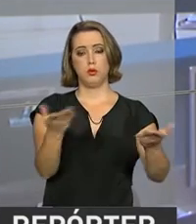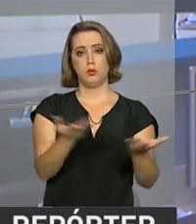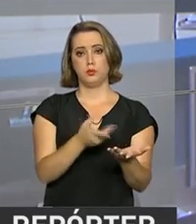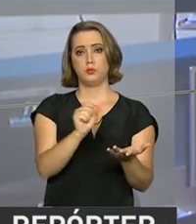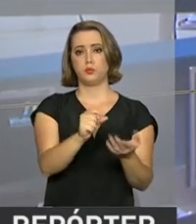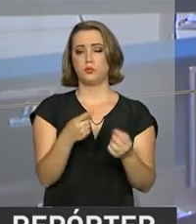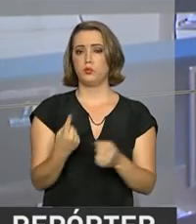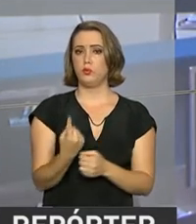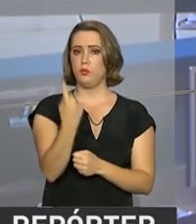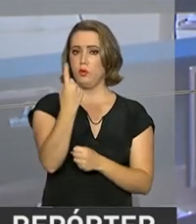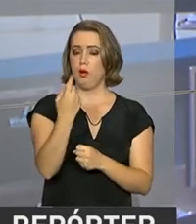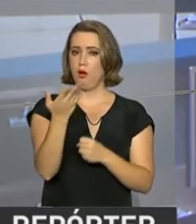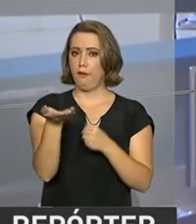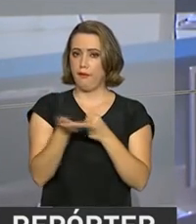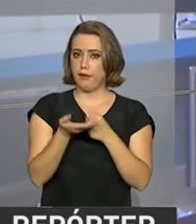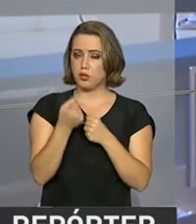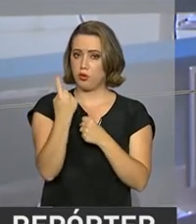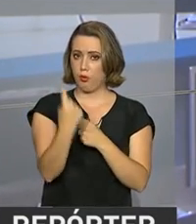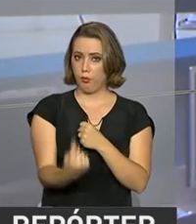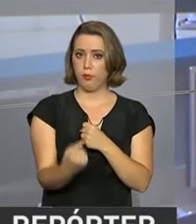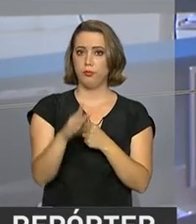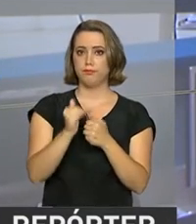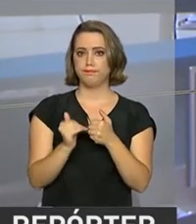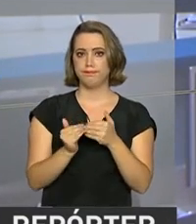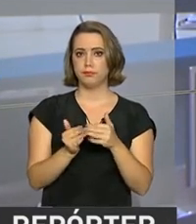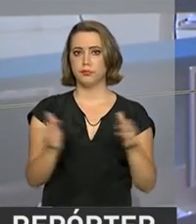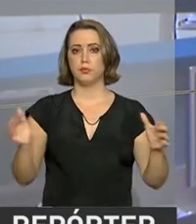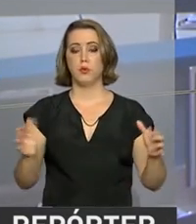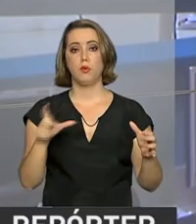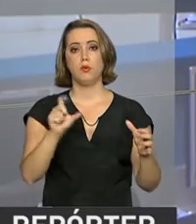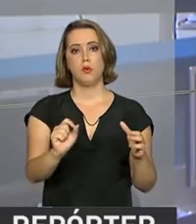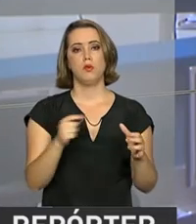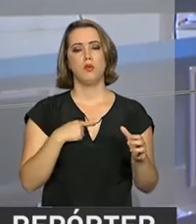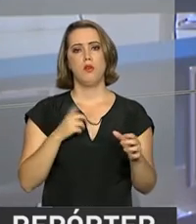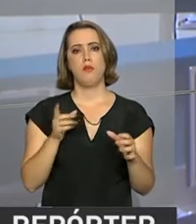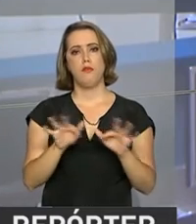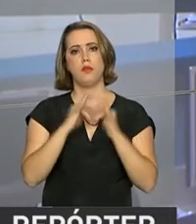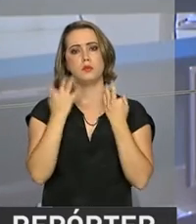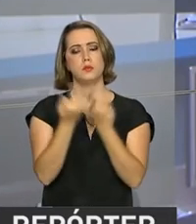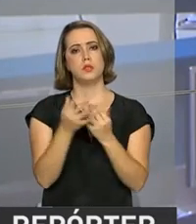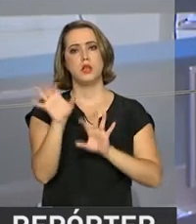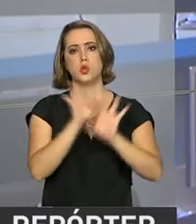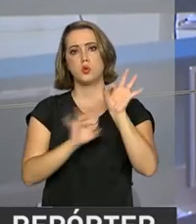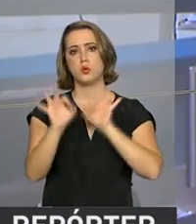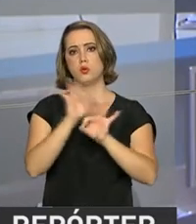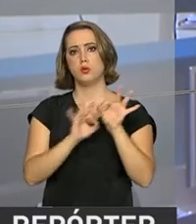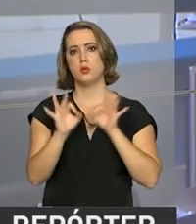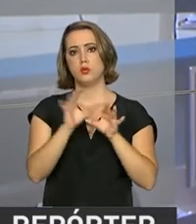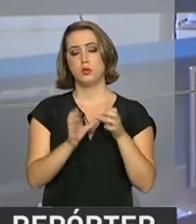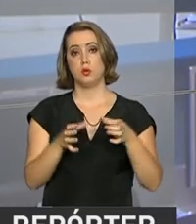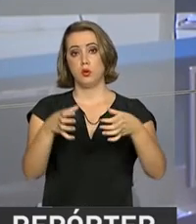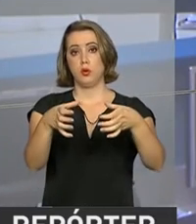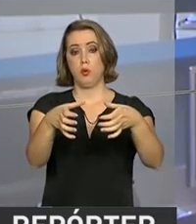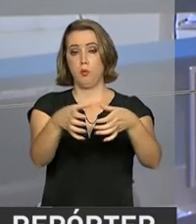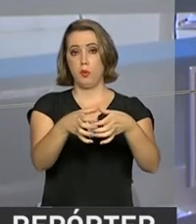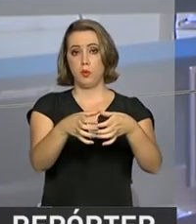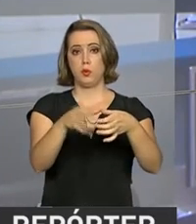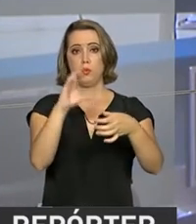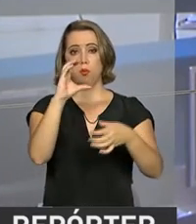integra a facção é o maior desde a criação do programa voltado para famílias organizadas por meio de cooperativas